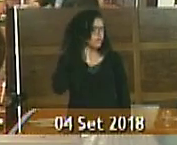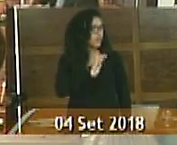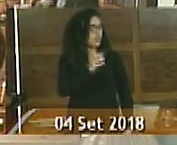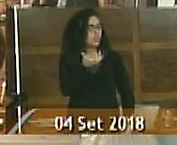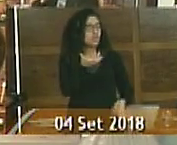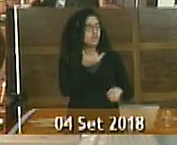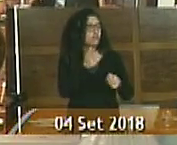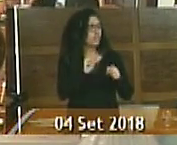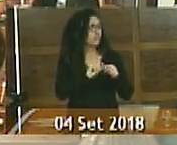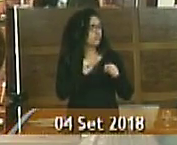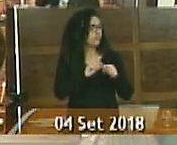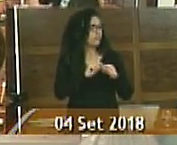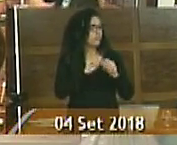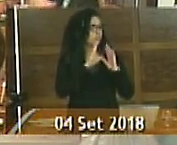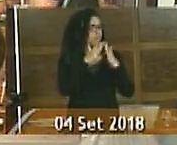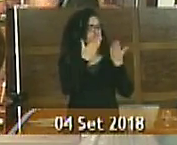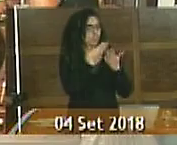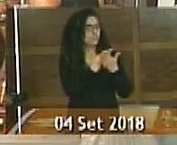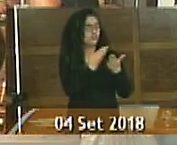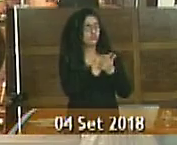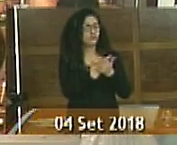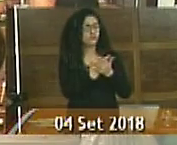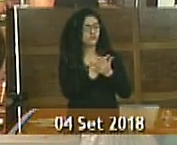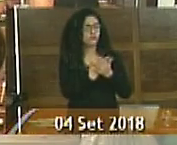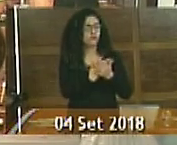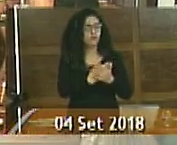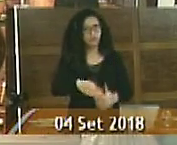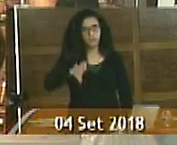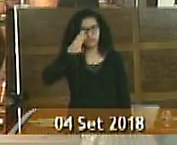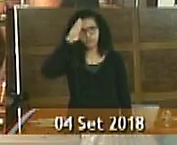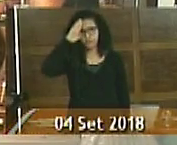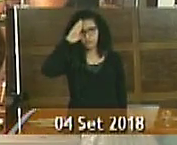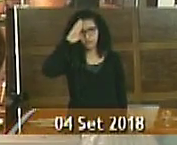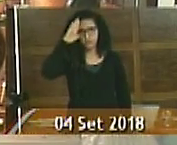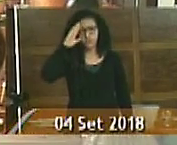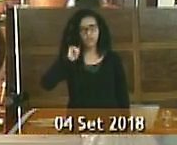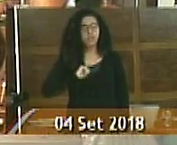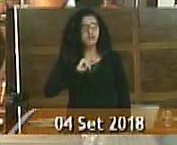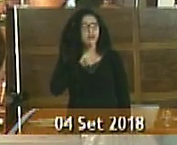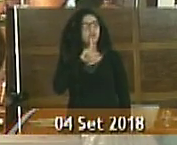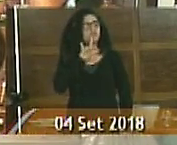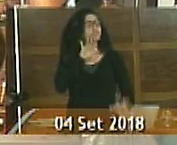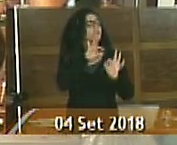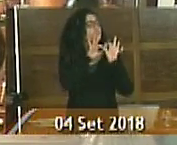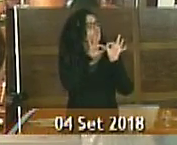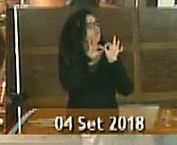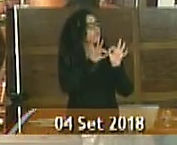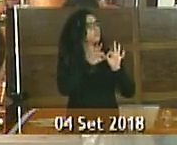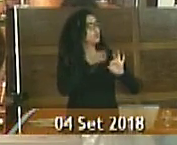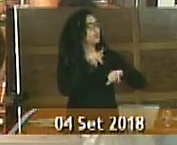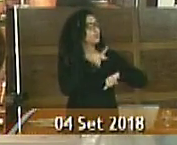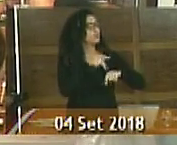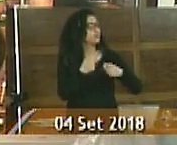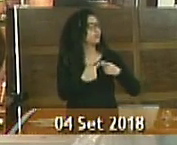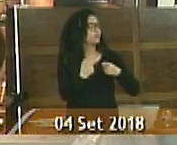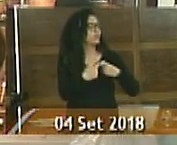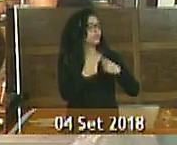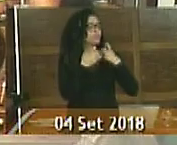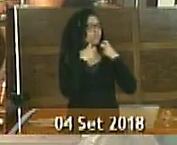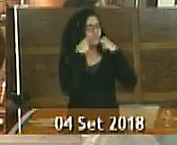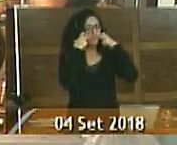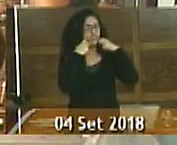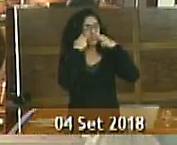militar. Só essa forma para a gente estar ajeitando o nosso país. Está uma vergonha. Ninguém mais tem